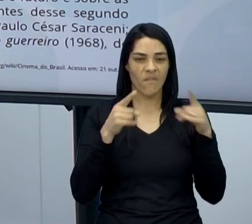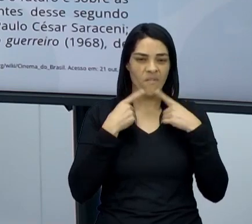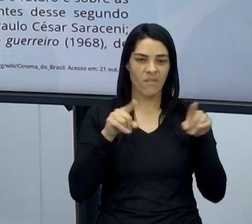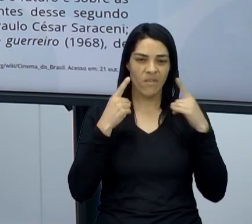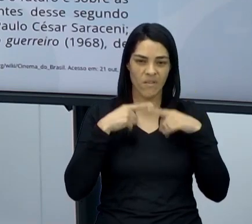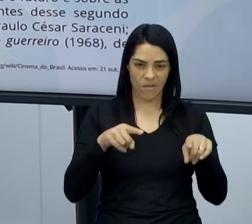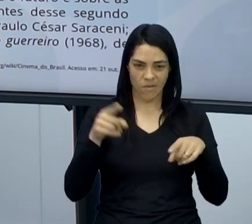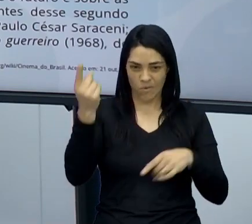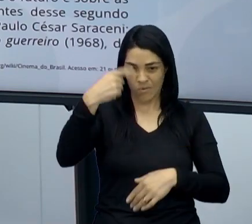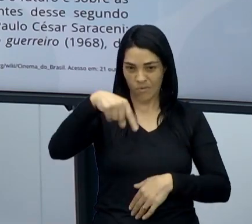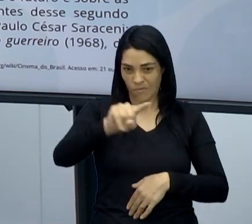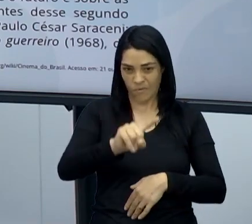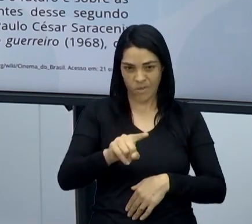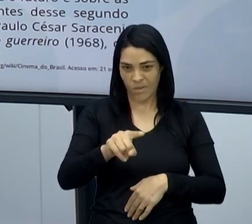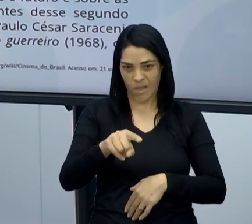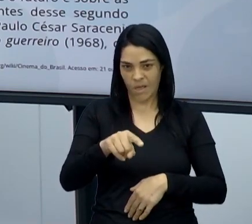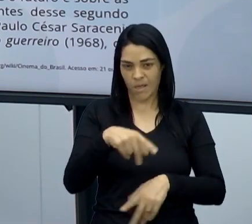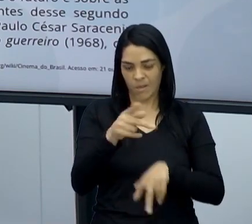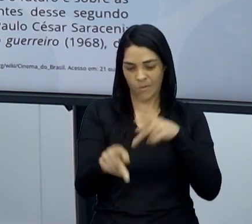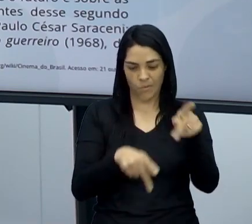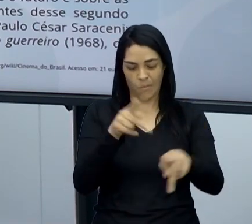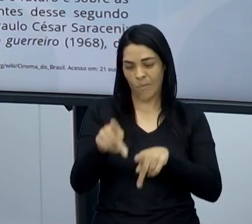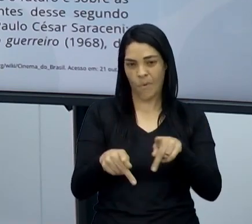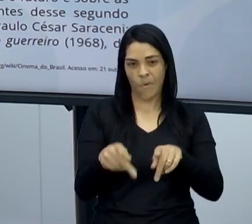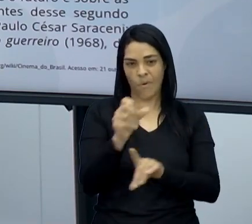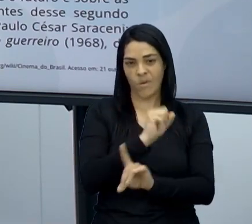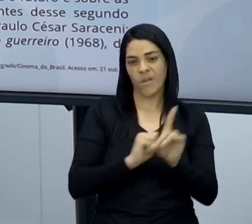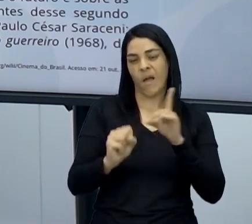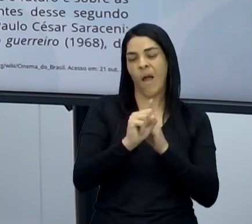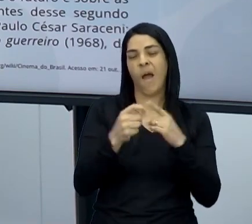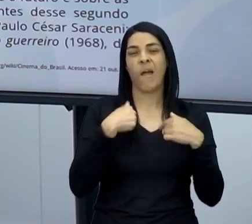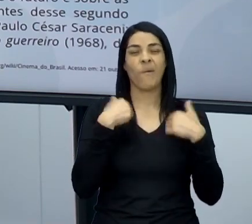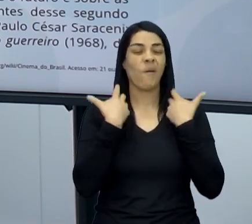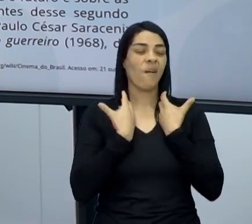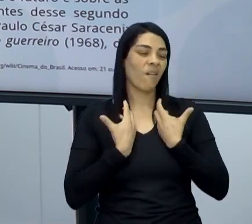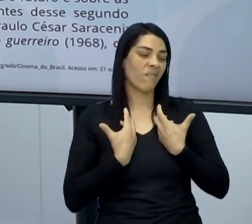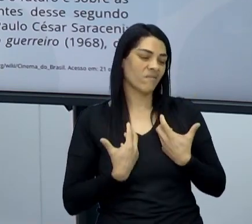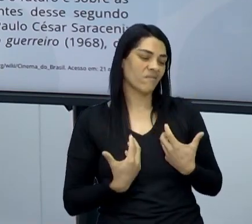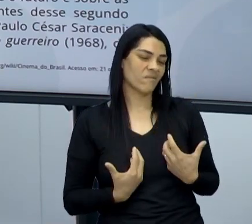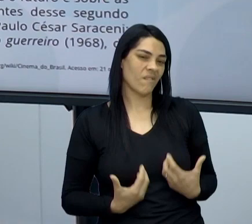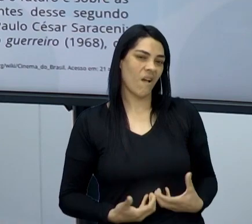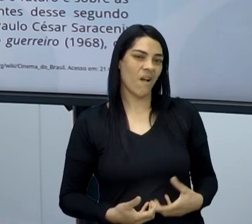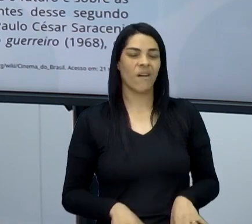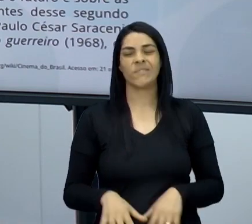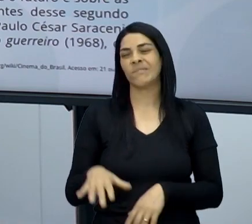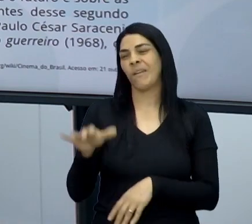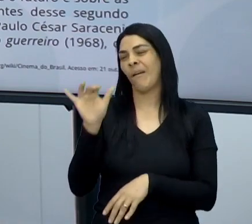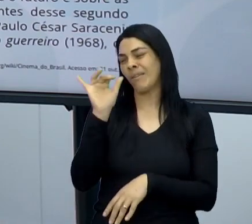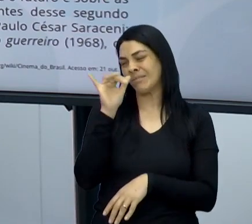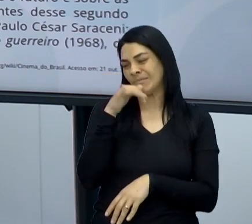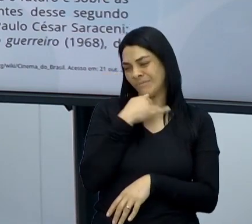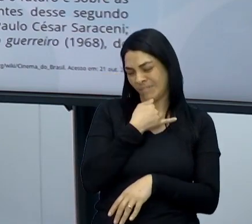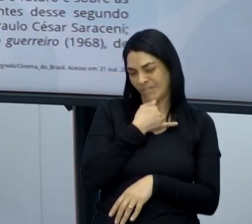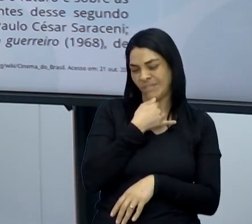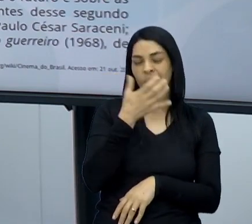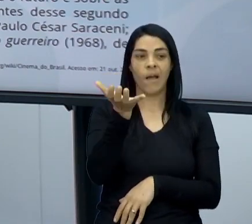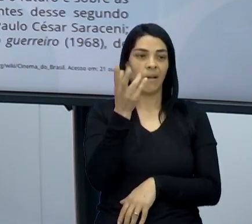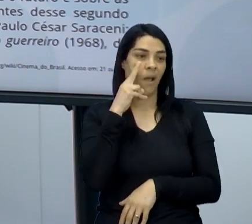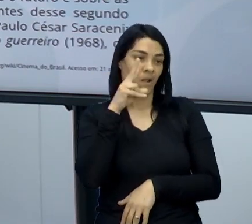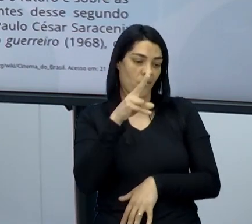vocês, público, público. Eu estou cansado de ver, a pessoa fala isso, né? De ver tanta tristeza no cinema, quero ver coisa